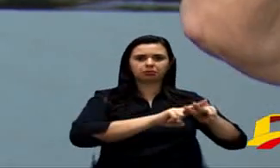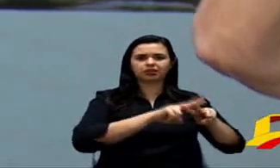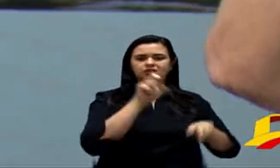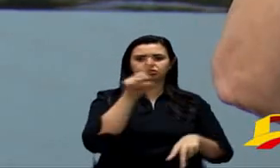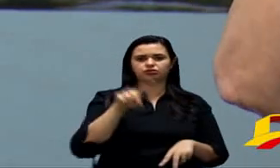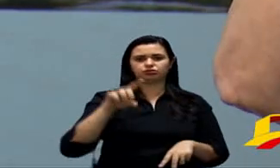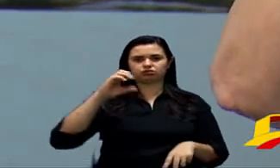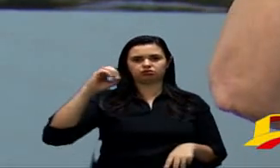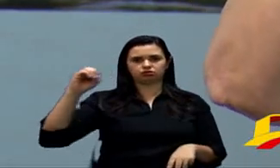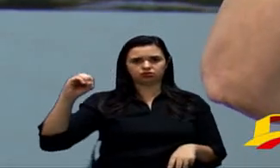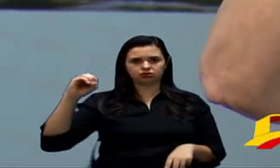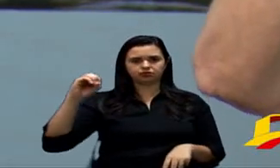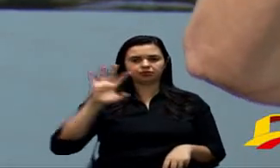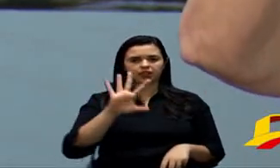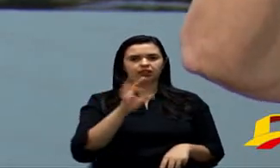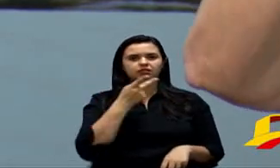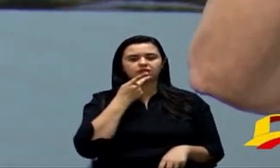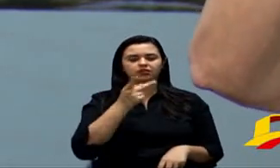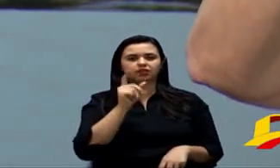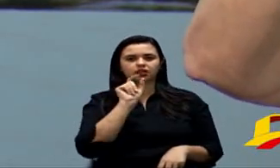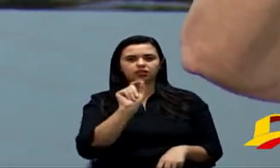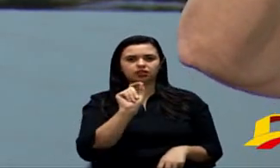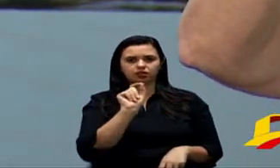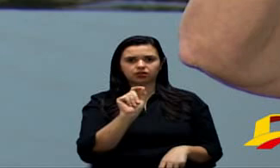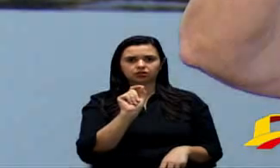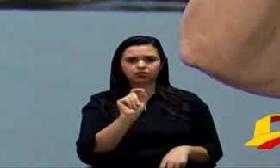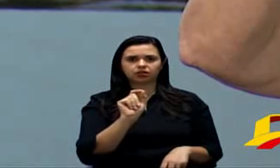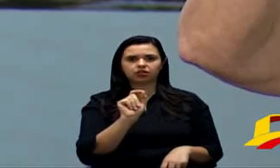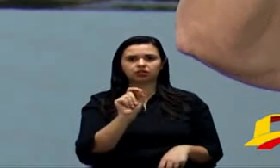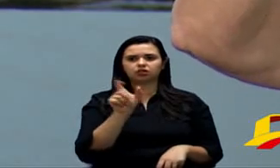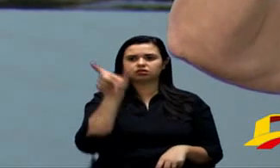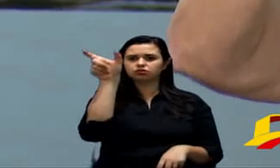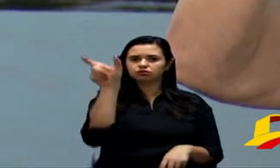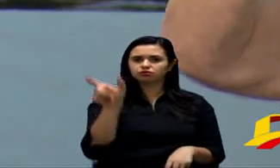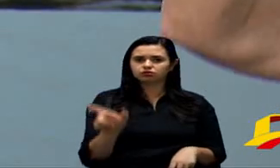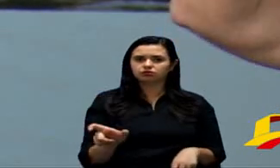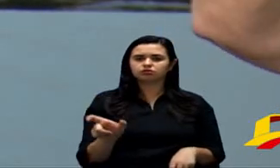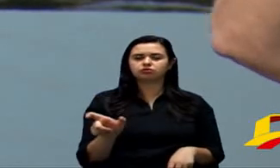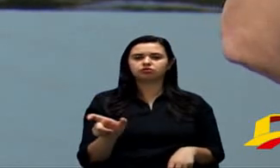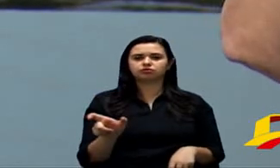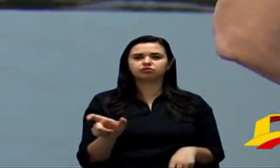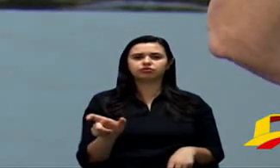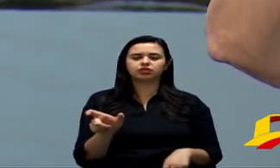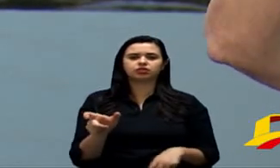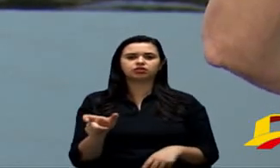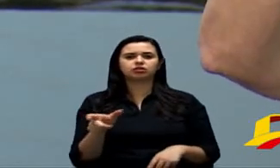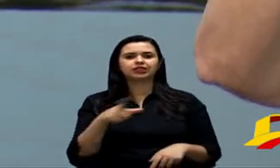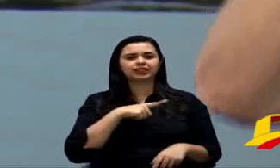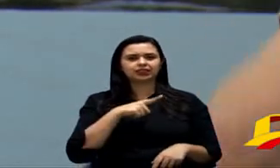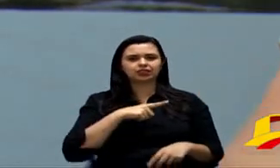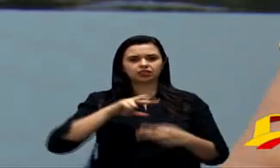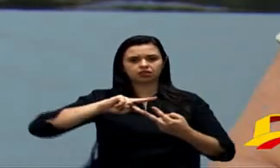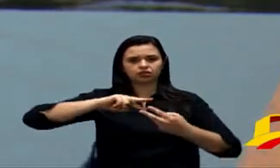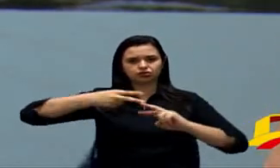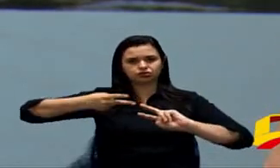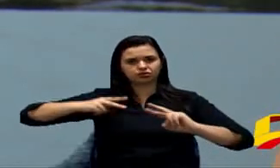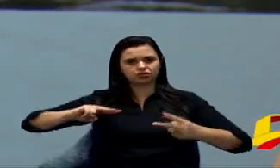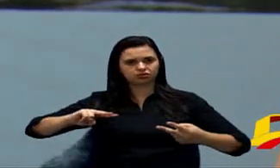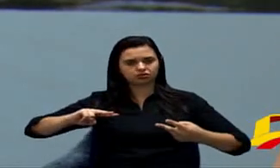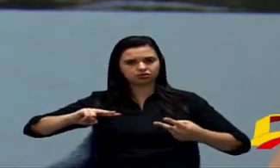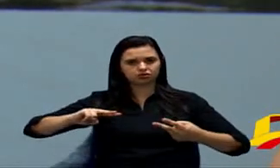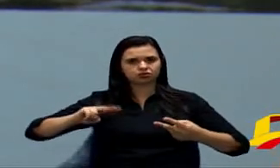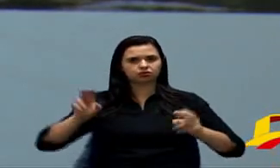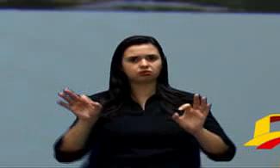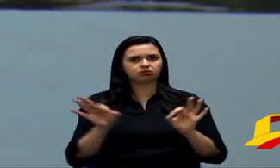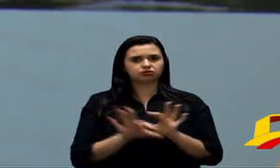a parte genética pronta. Ai, gente. Tem a parte genética. E, ó, por